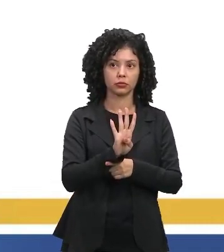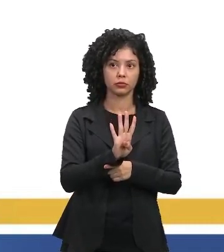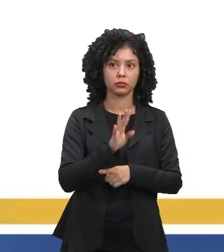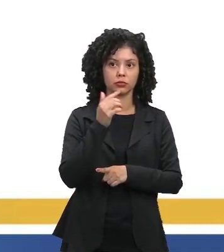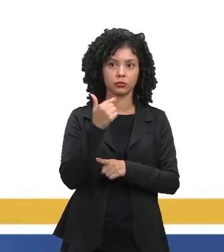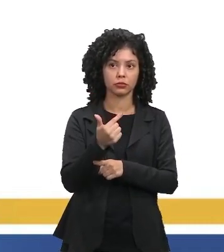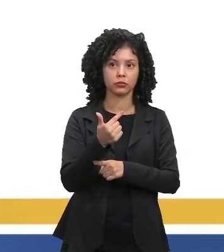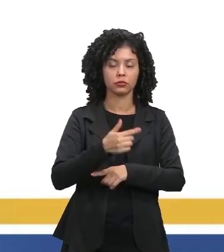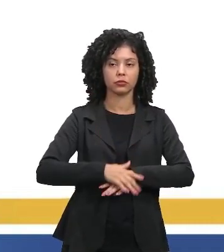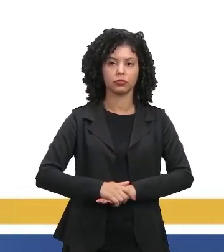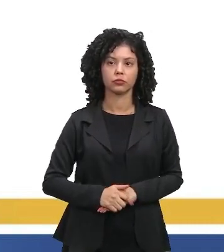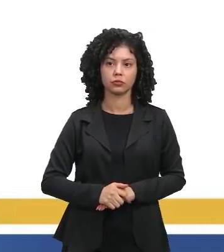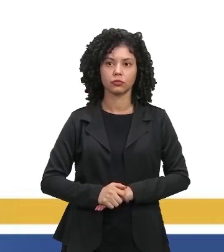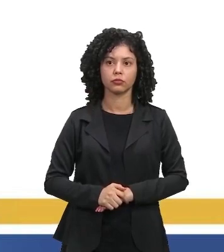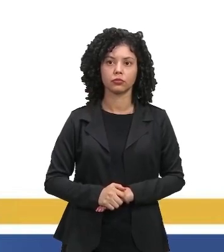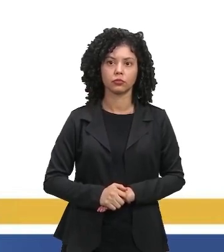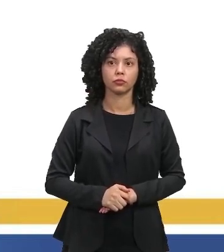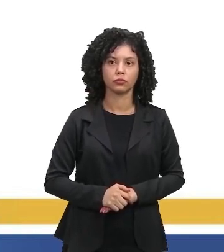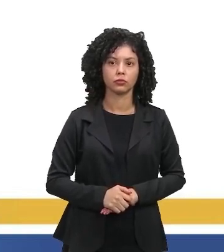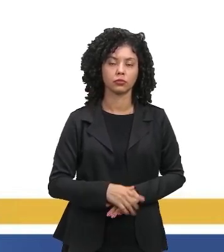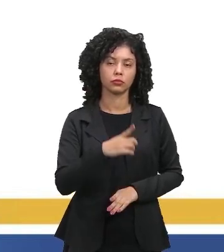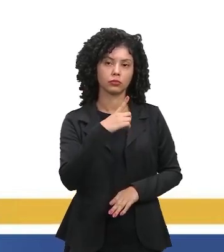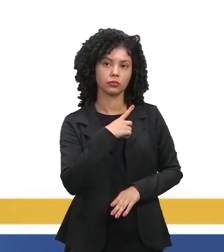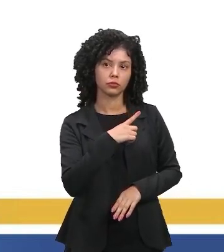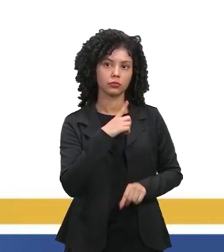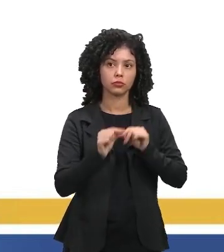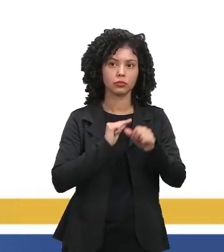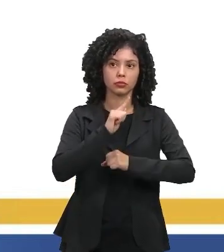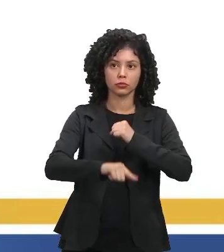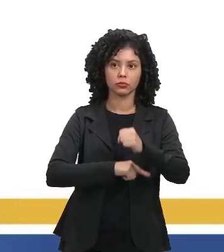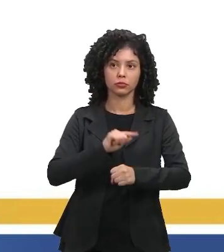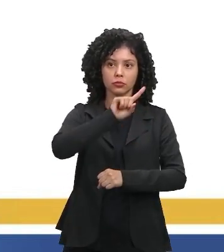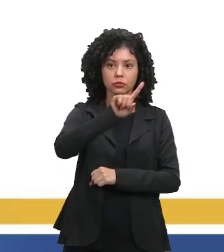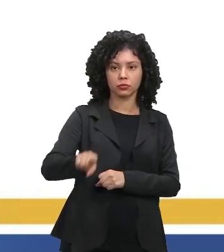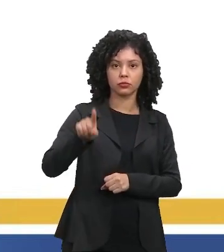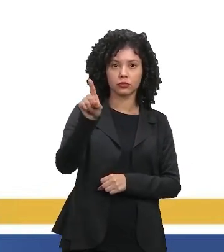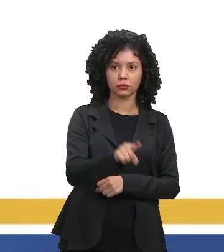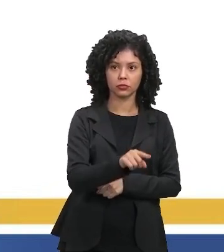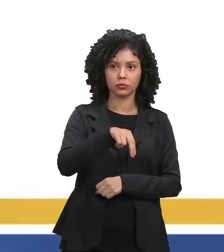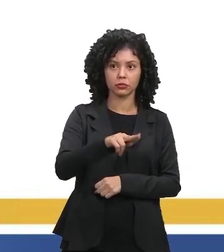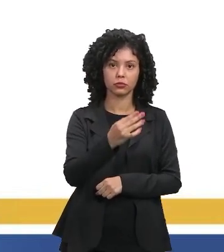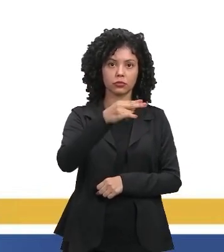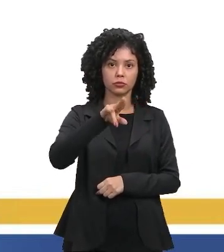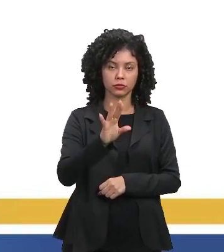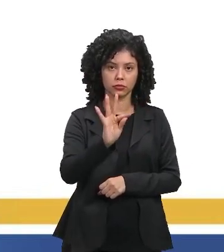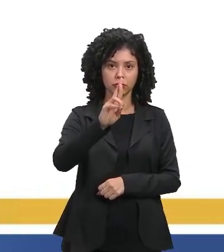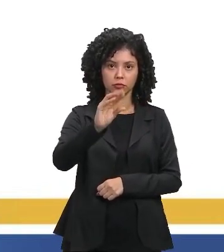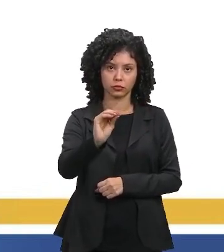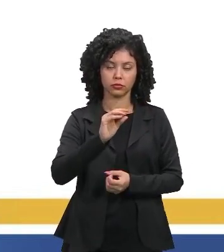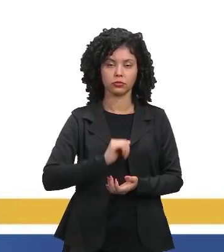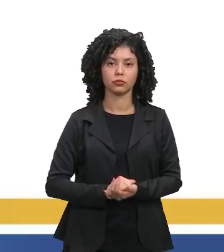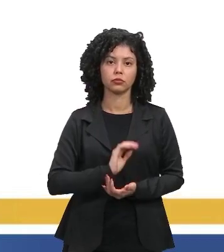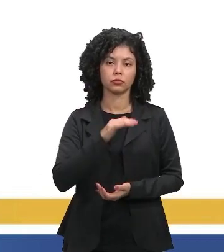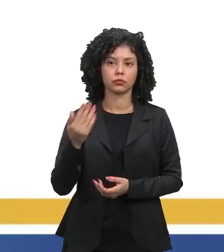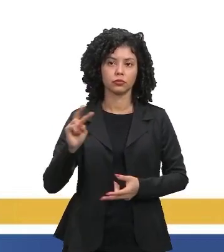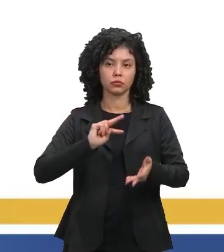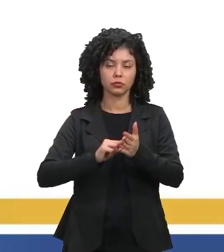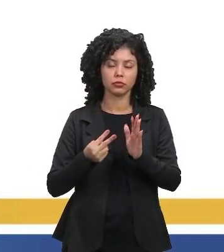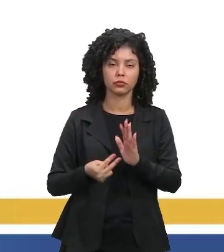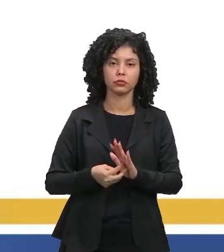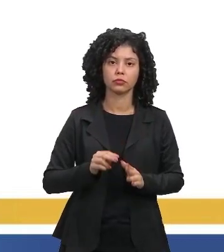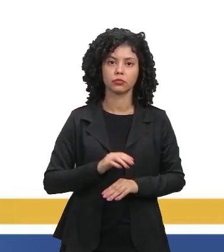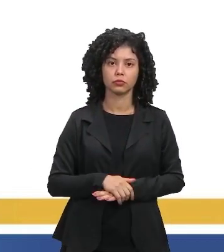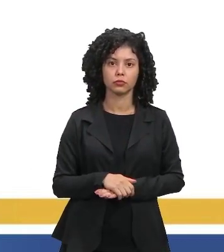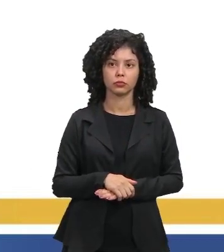atômico 2. Então, esses átomos, eles estão neutros. O que que significa quando um átomo está